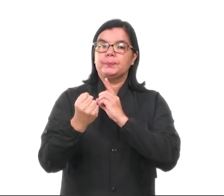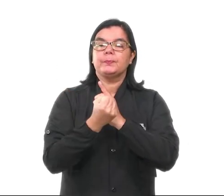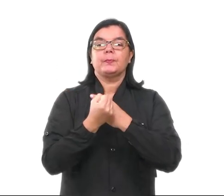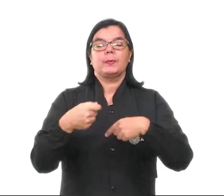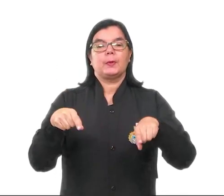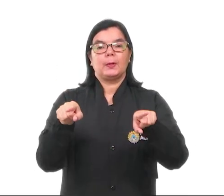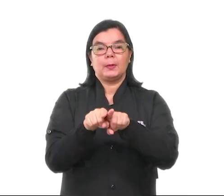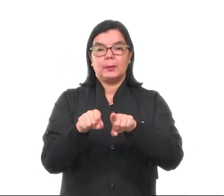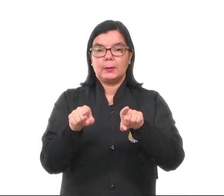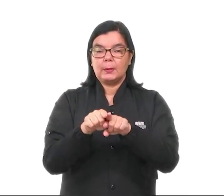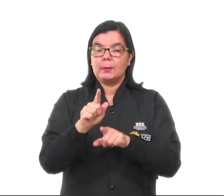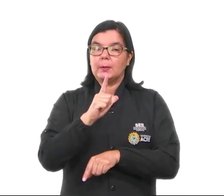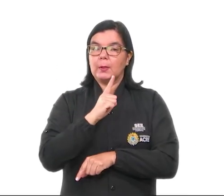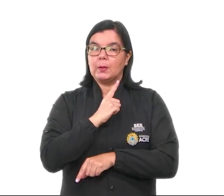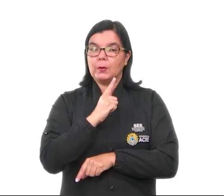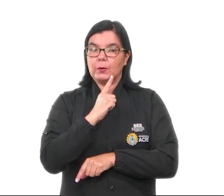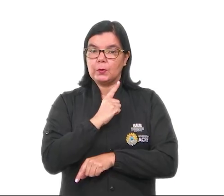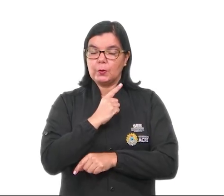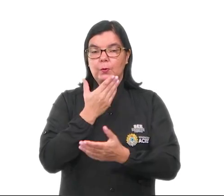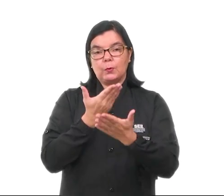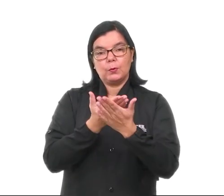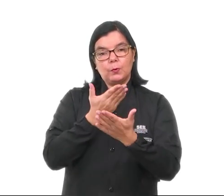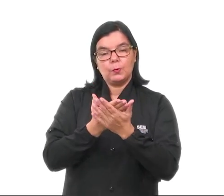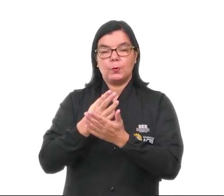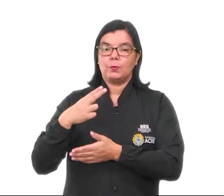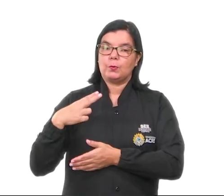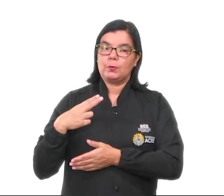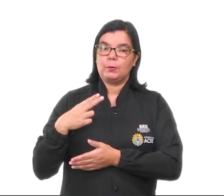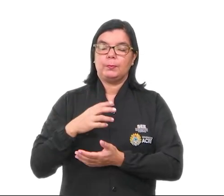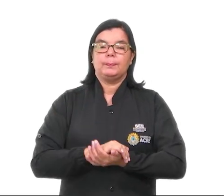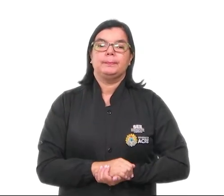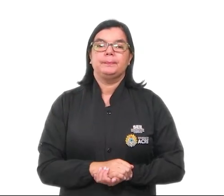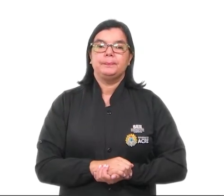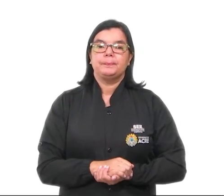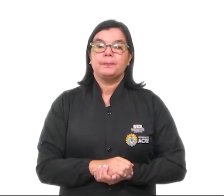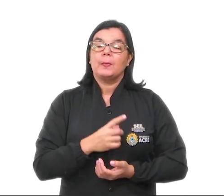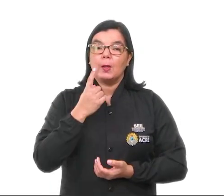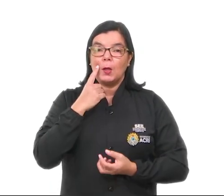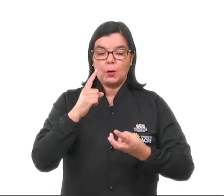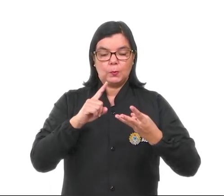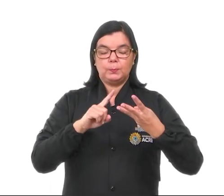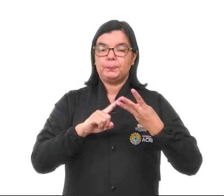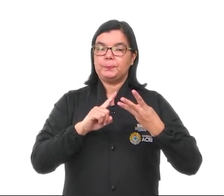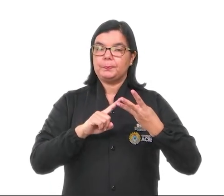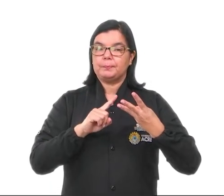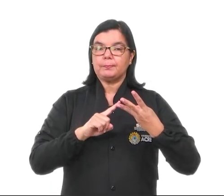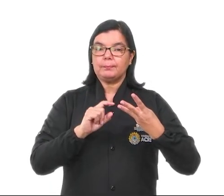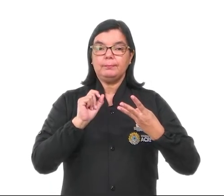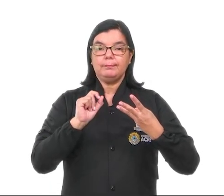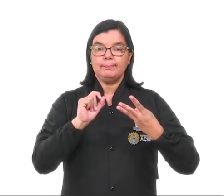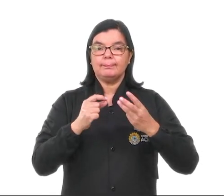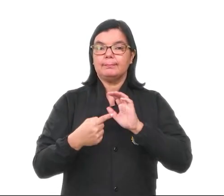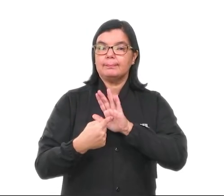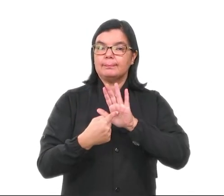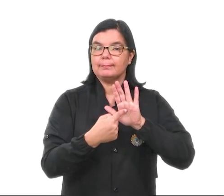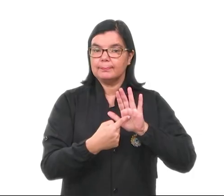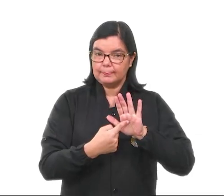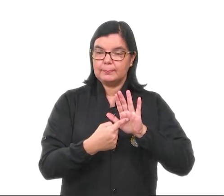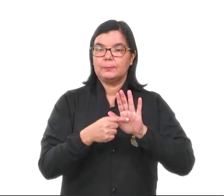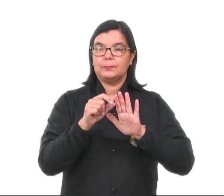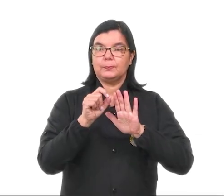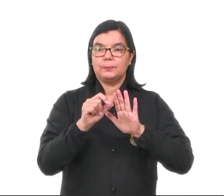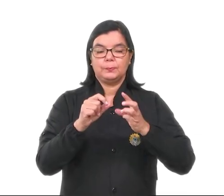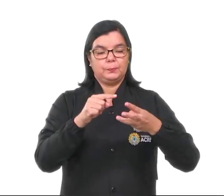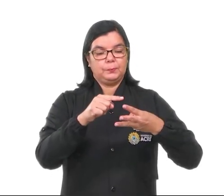também possuem os seus estudos particulares. E aqui no terceiro marcador está sendo